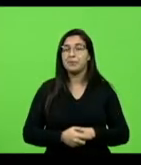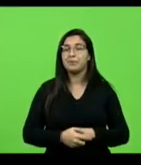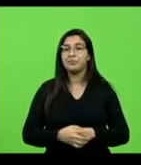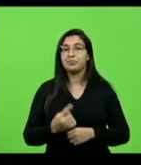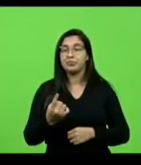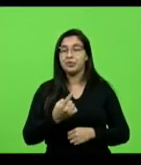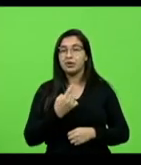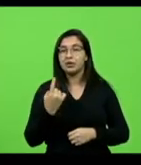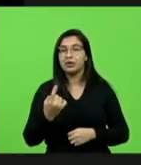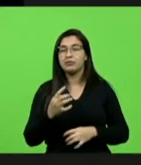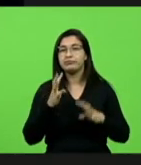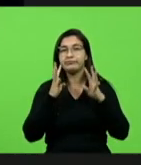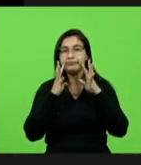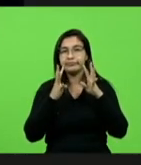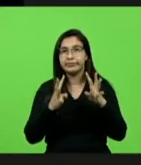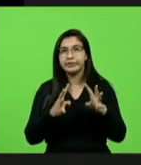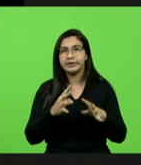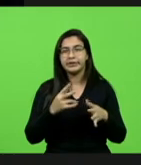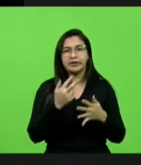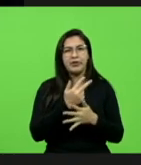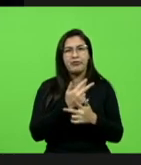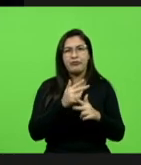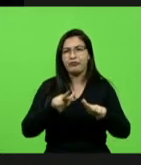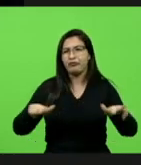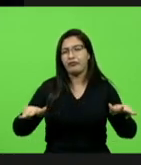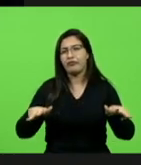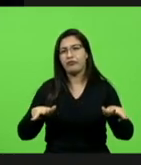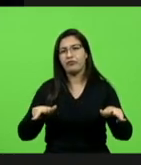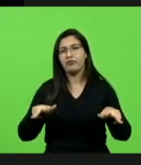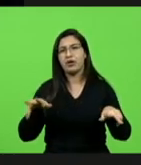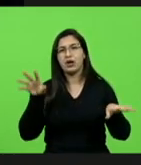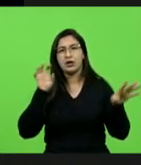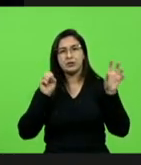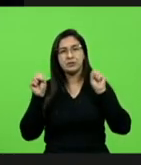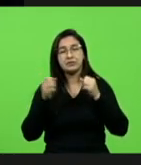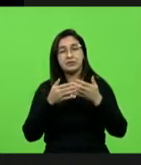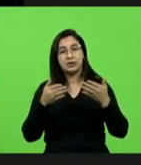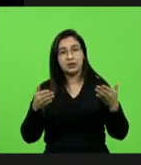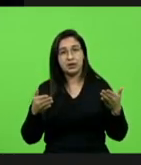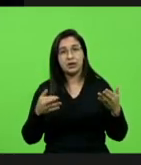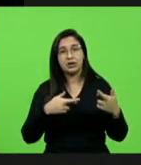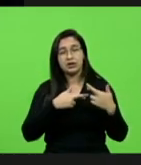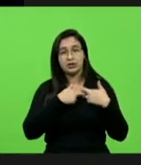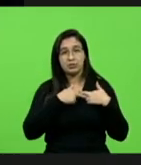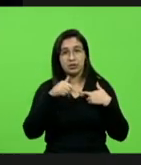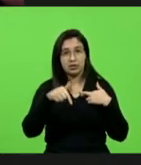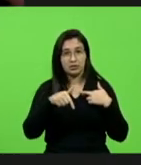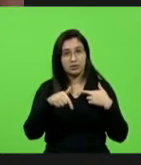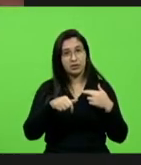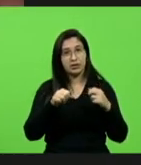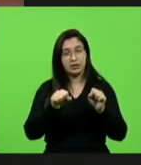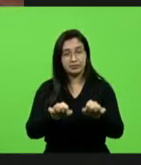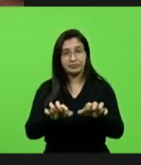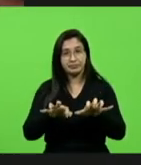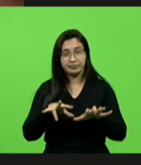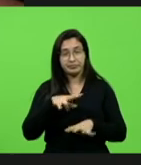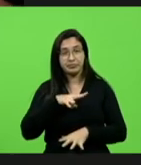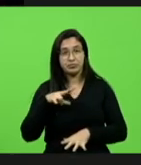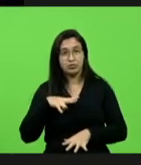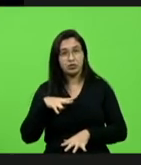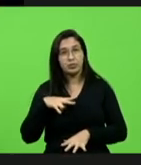escutarmos as várias vozes que temos na oportunidade desta audiência pública e de outras oportunidades que a